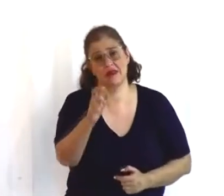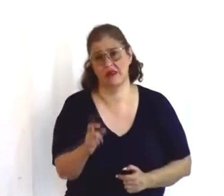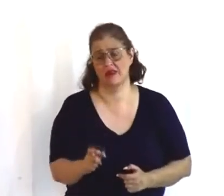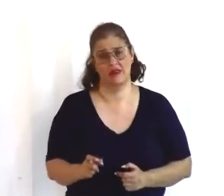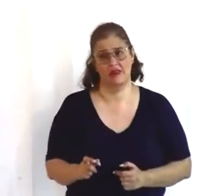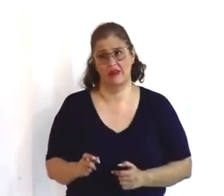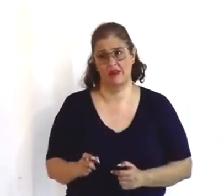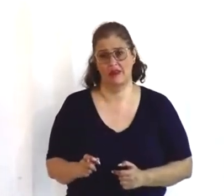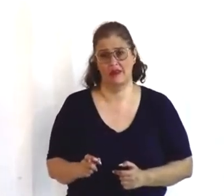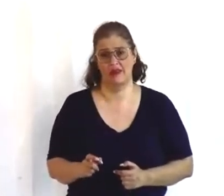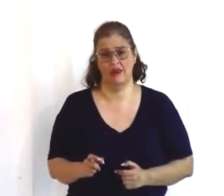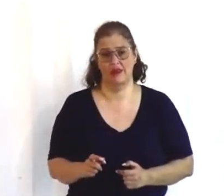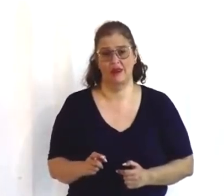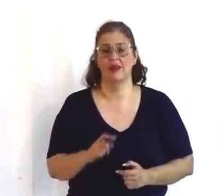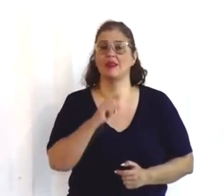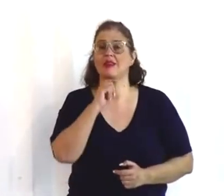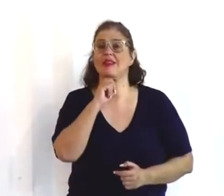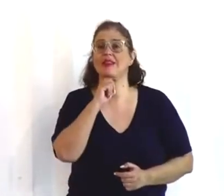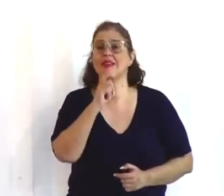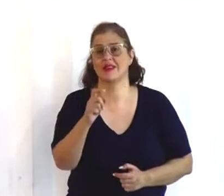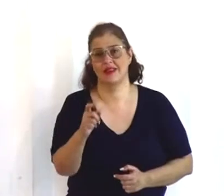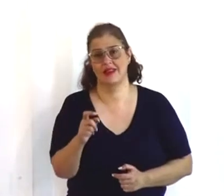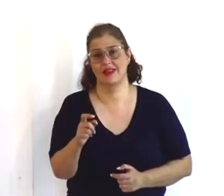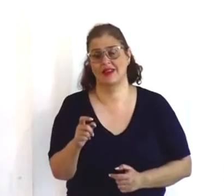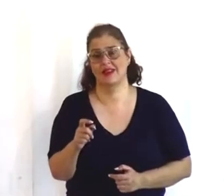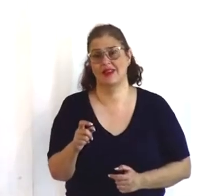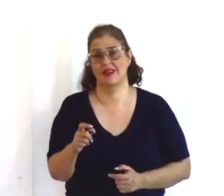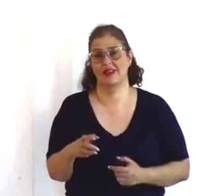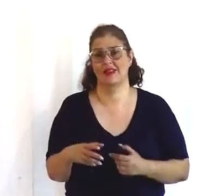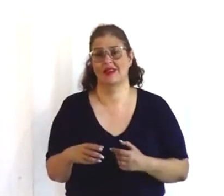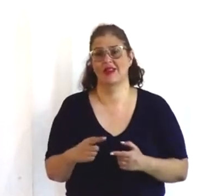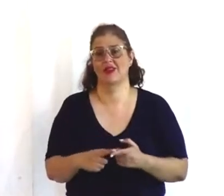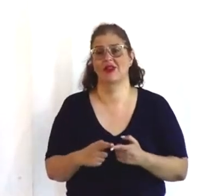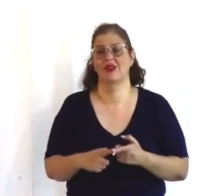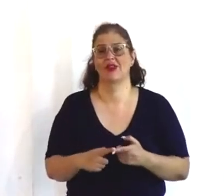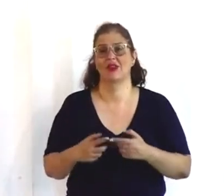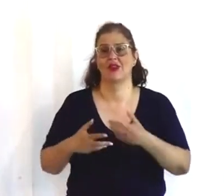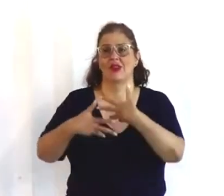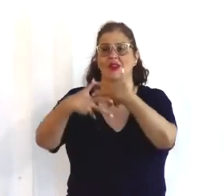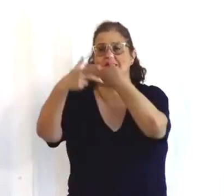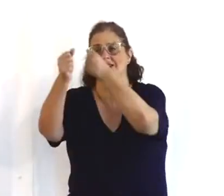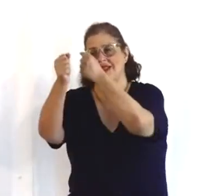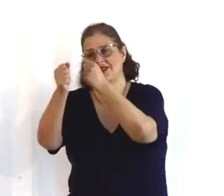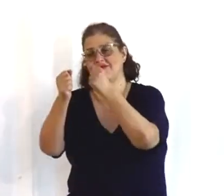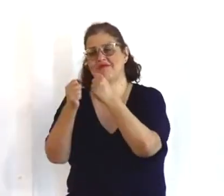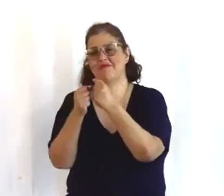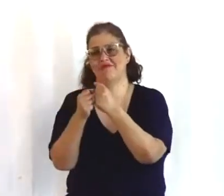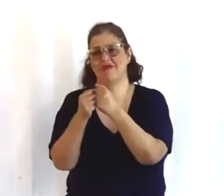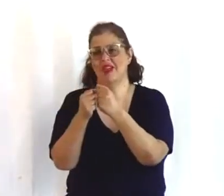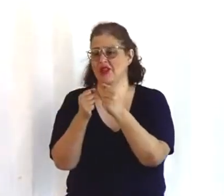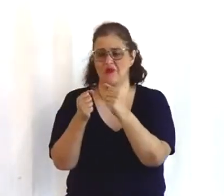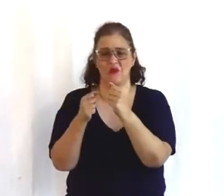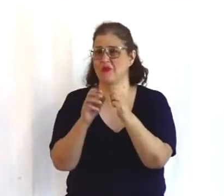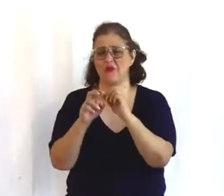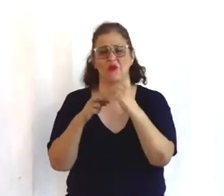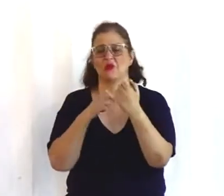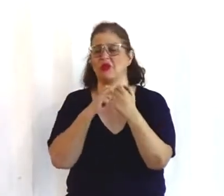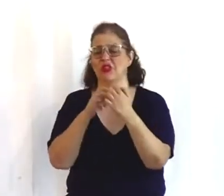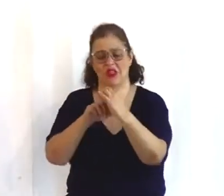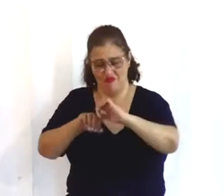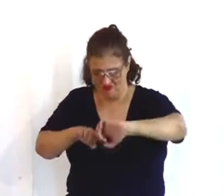abrir o livro, nem mesmo de olhar para ele. Mas olha que palavra linda que já lemos e vou reforçar mais uma